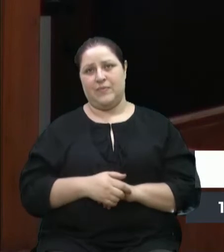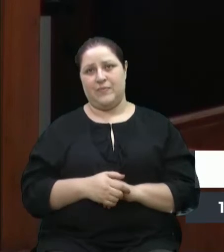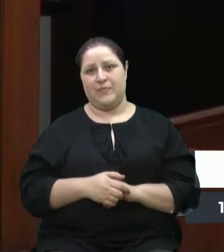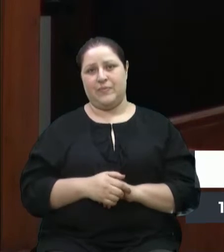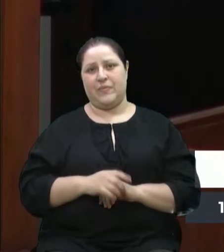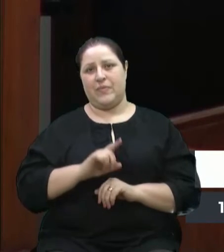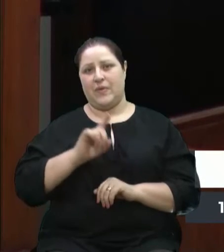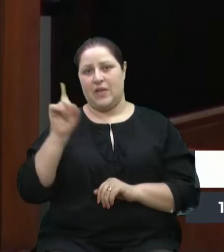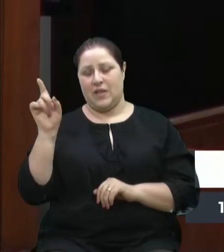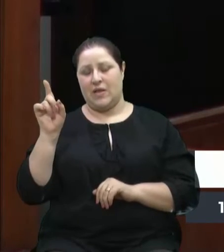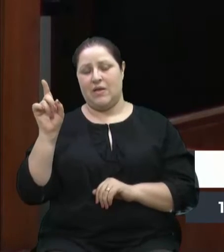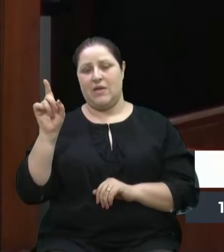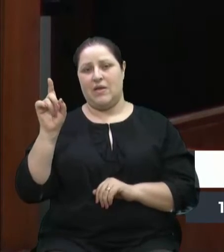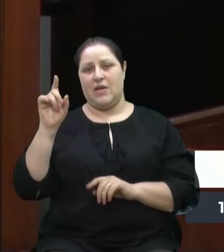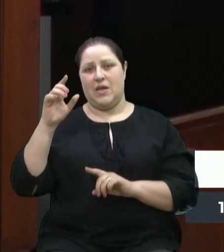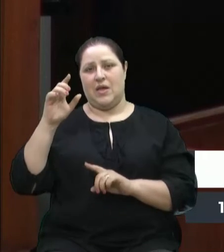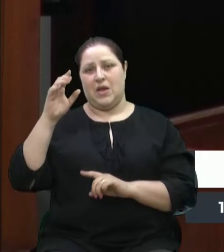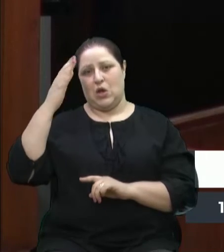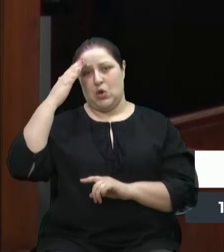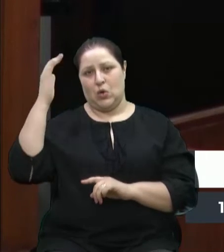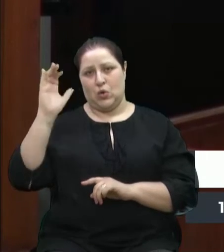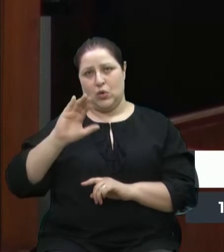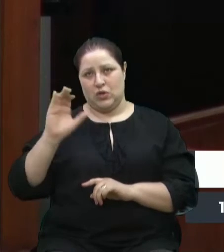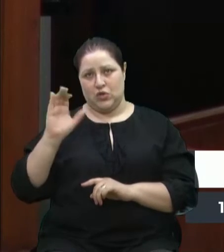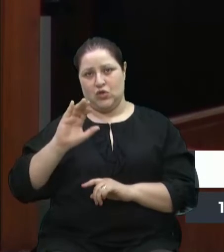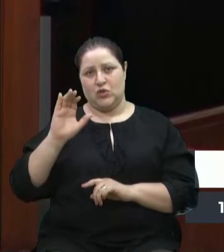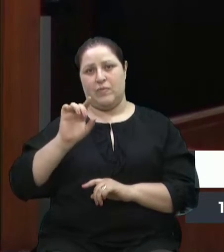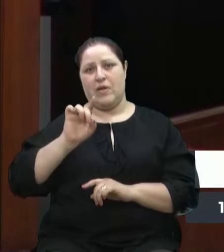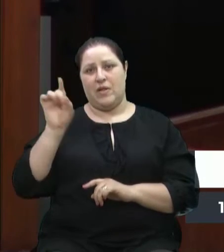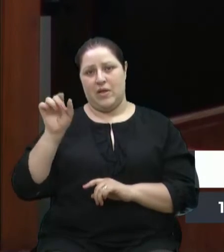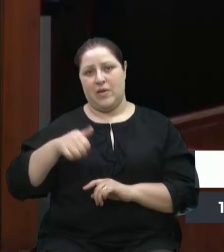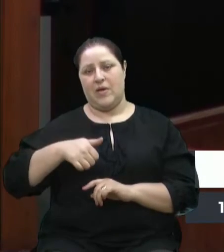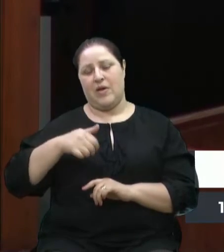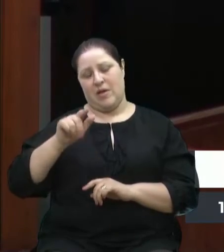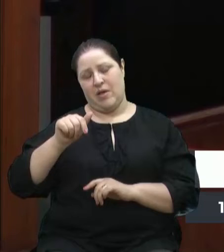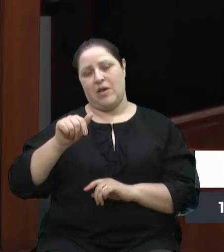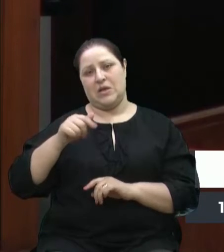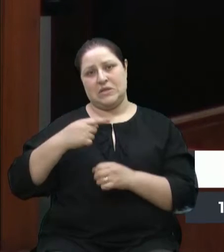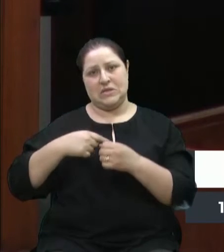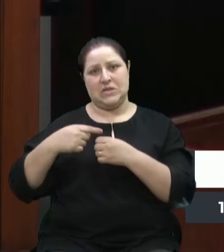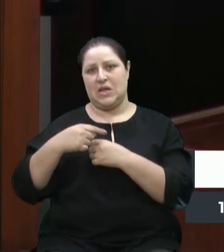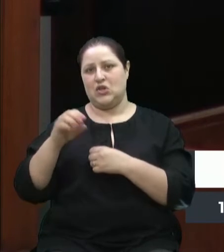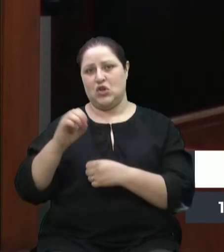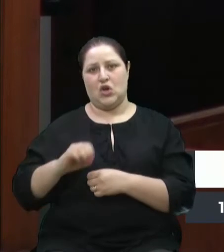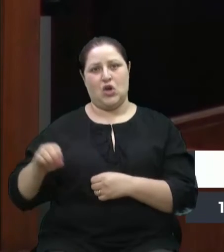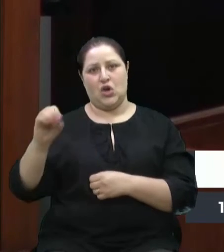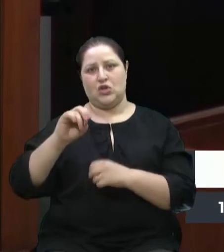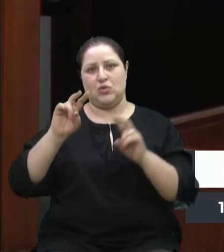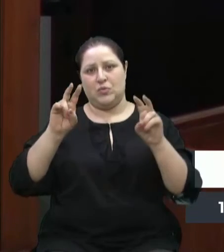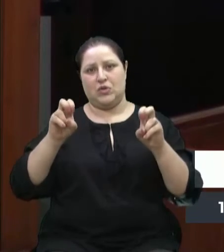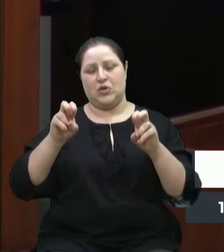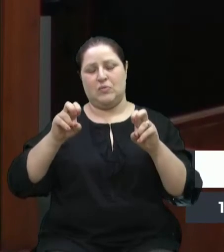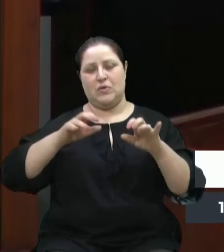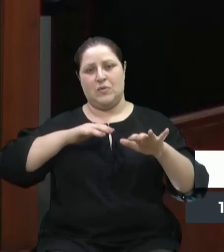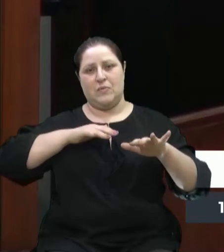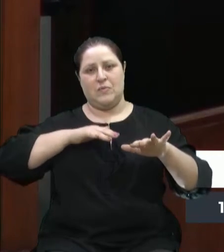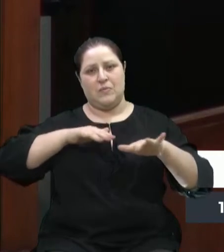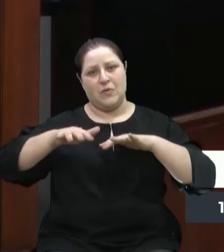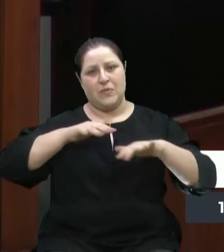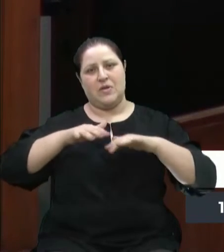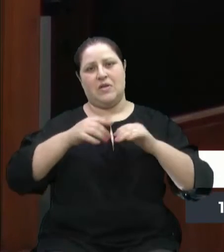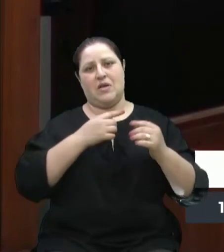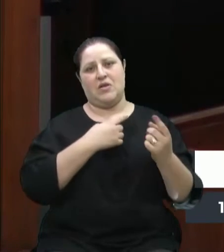cidades, está entre as melhores cidades a questão de mobilidade, de trânsito, de transporte, a cidade de Curitiba. Então, a gente